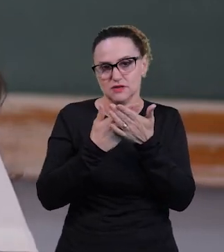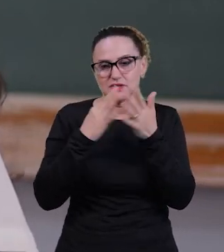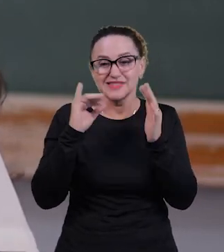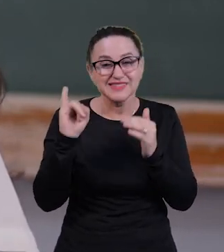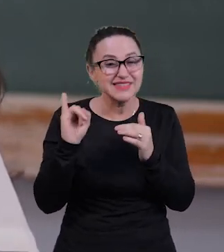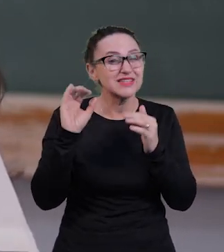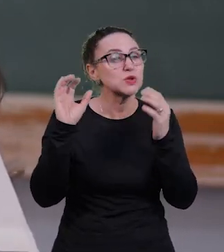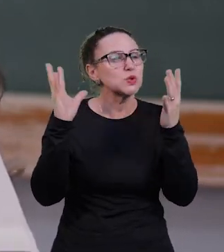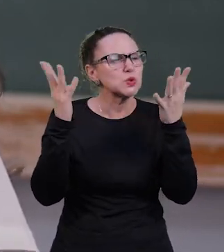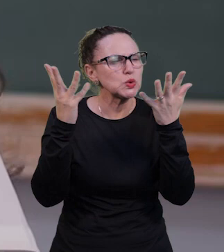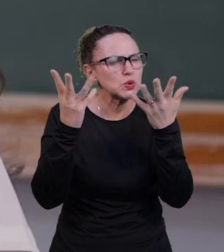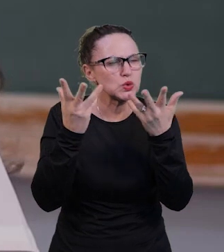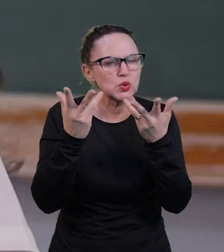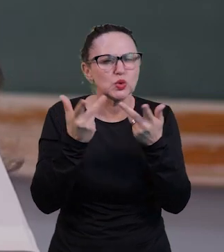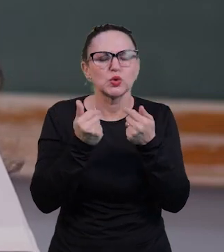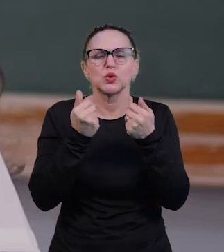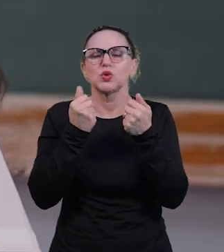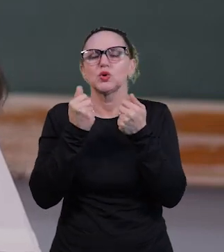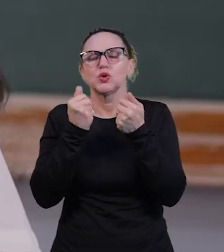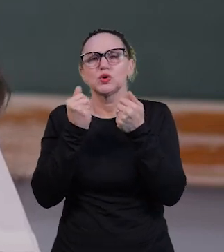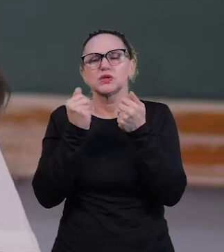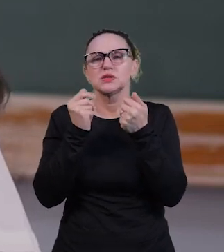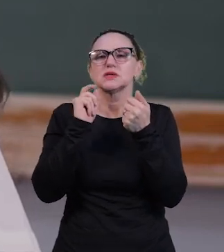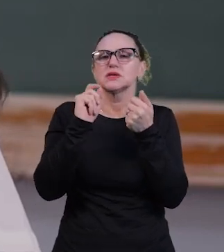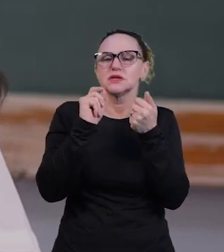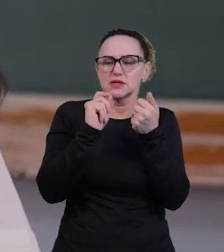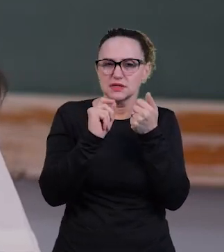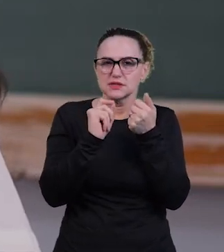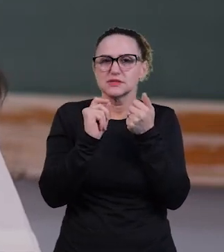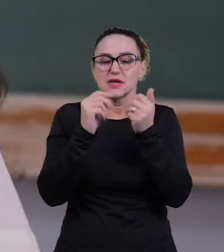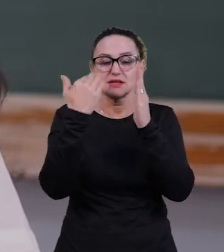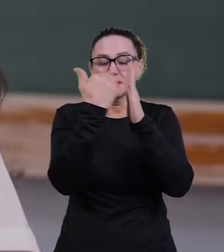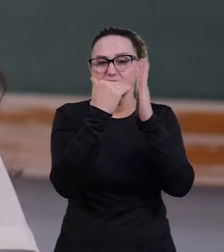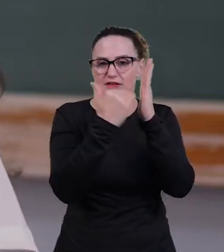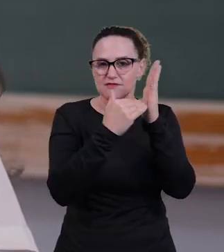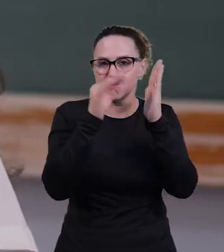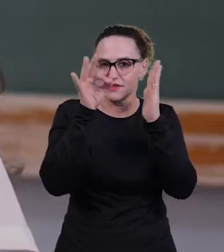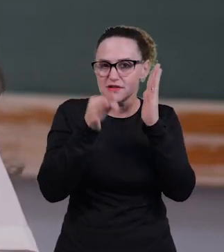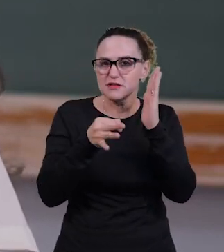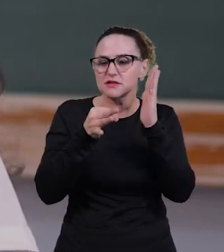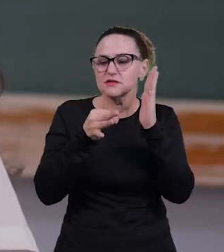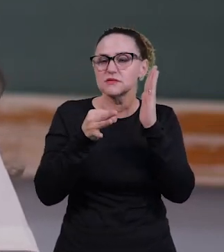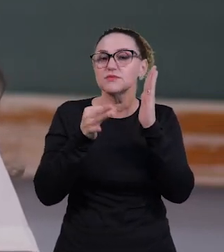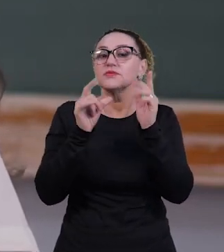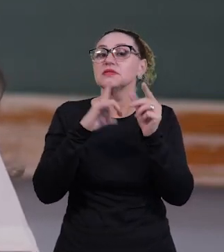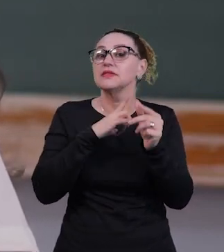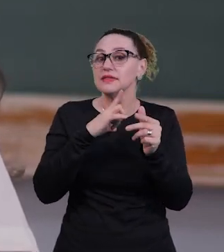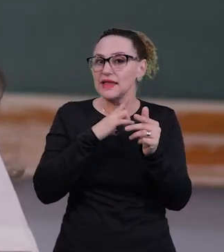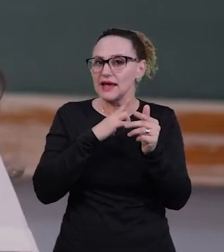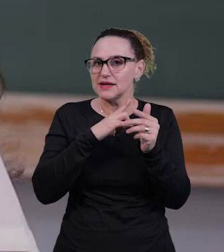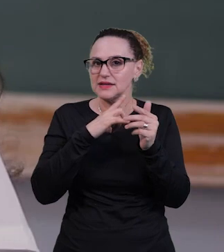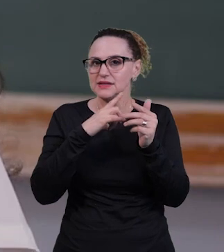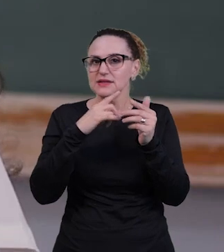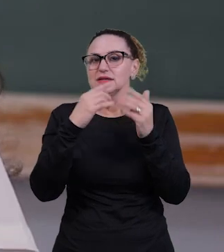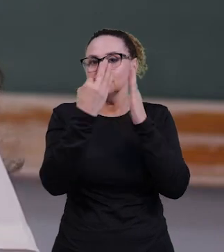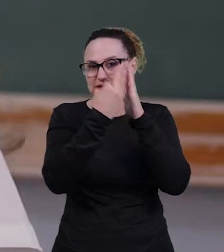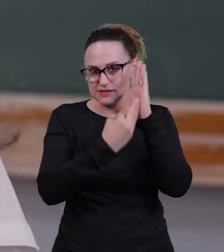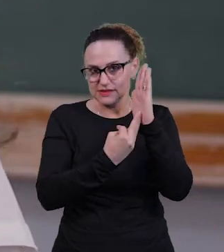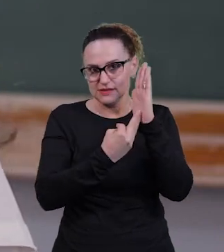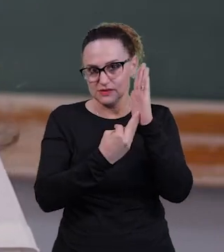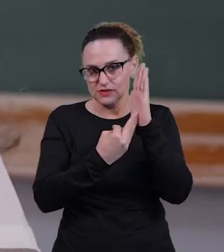questões relacionadas à referência completa realmente estão presentes e se, de fato, esse texto